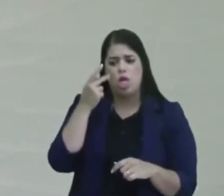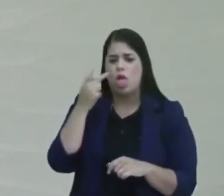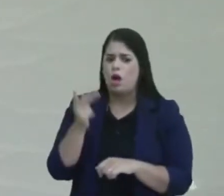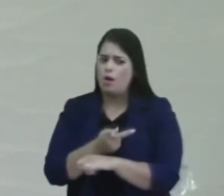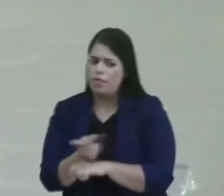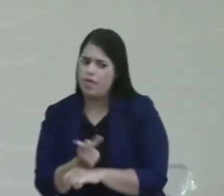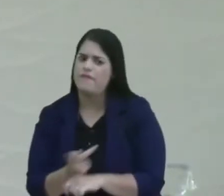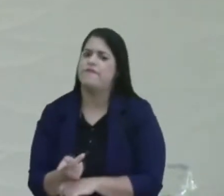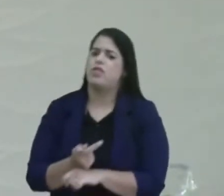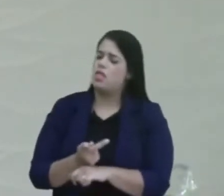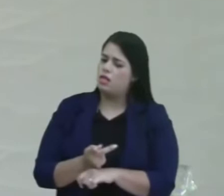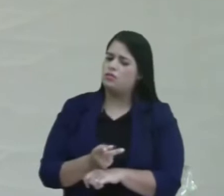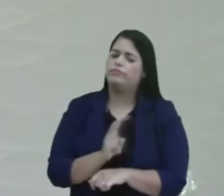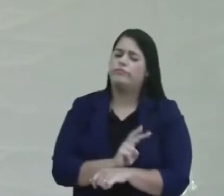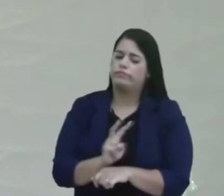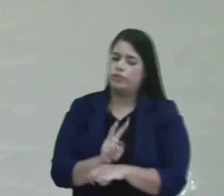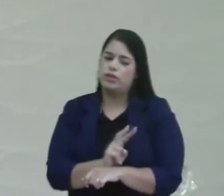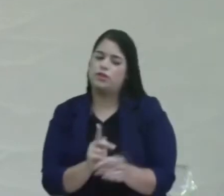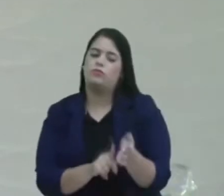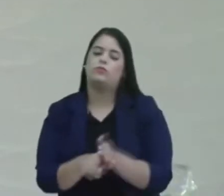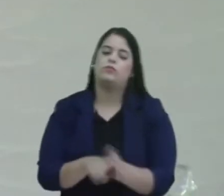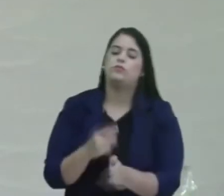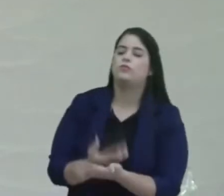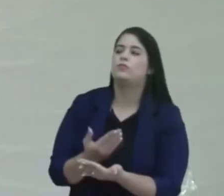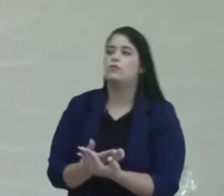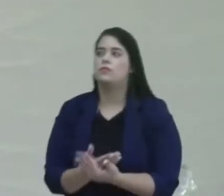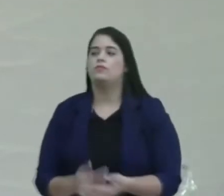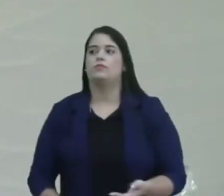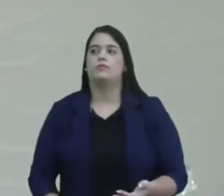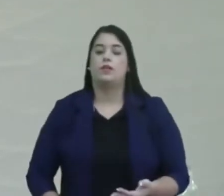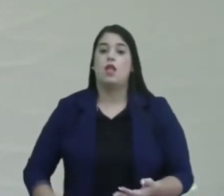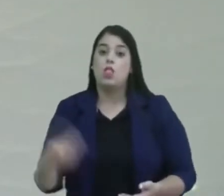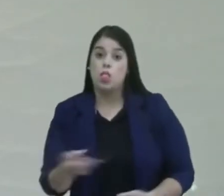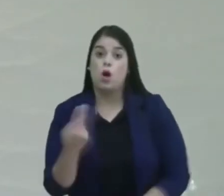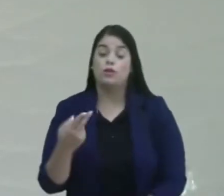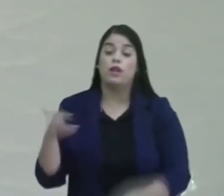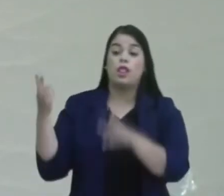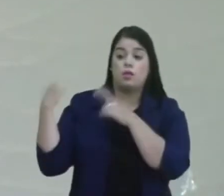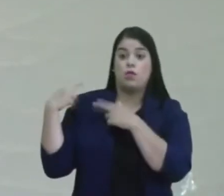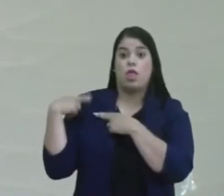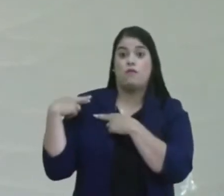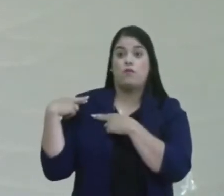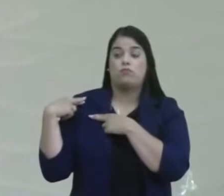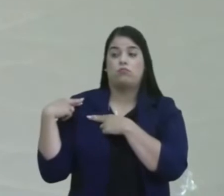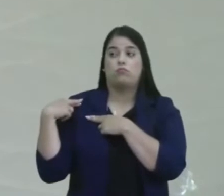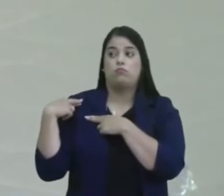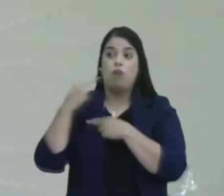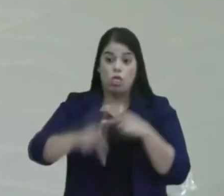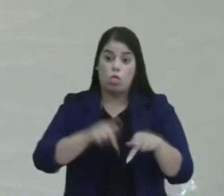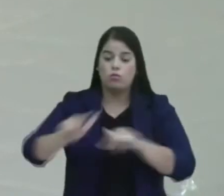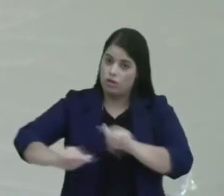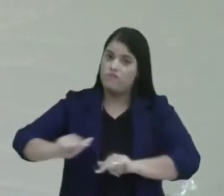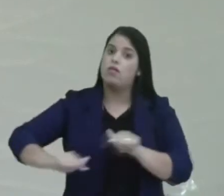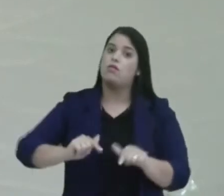por Vossa Excelência aqui, né, para que a gente, enquanto representante da categoria dos trabalhadores, a gente possa, de fato,